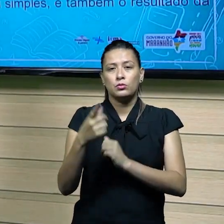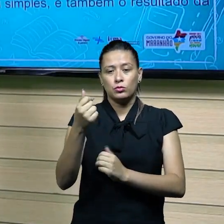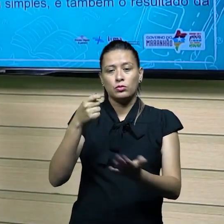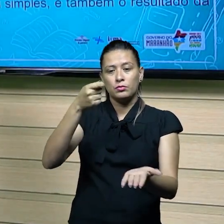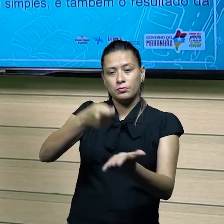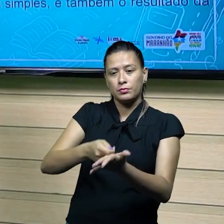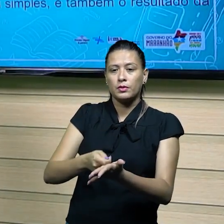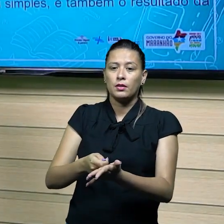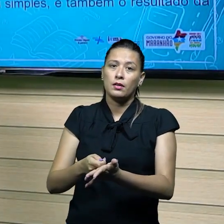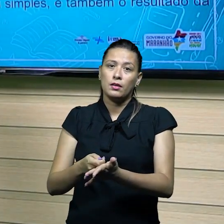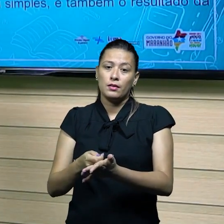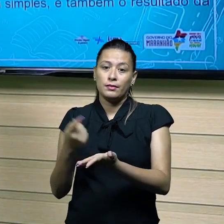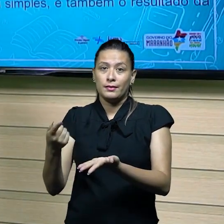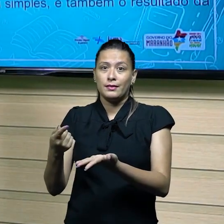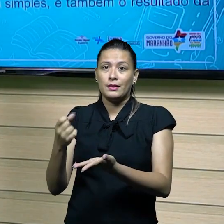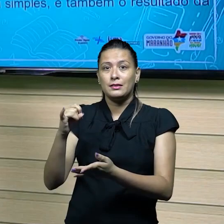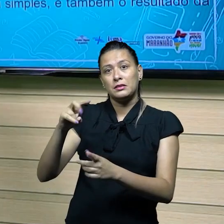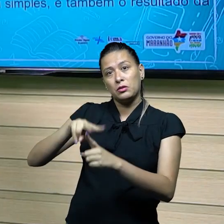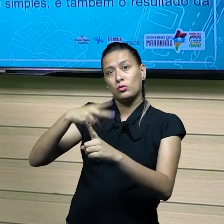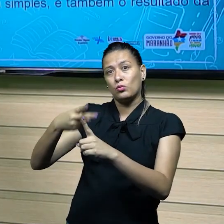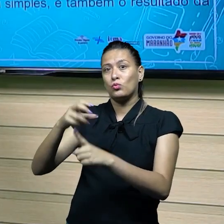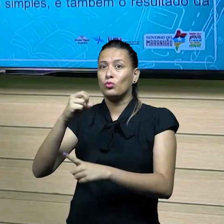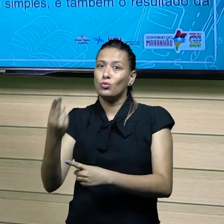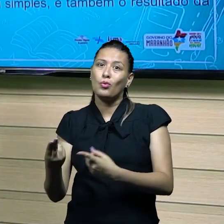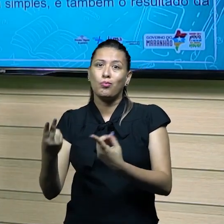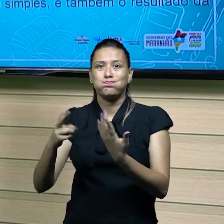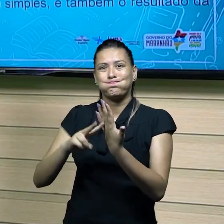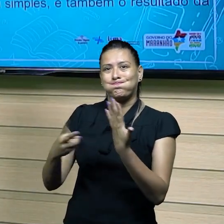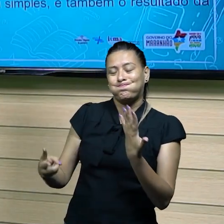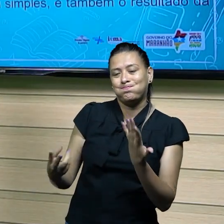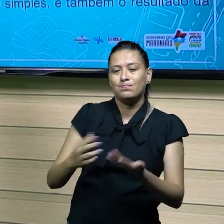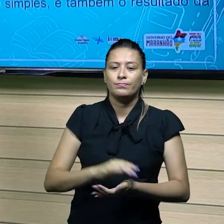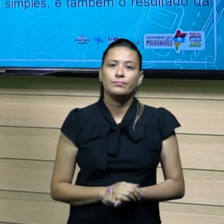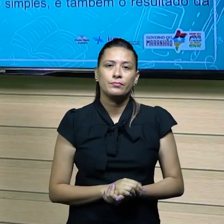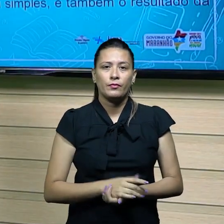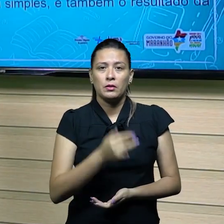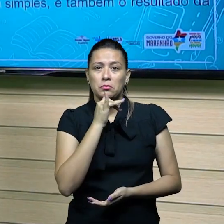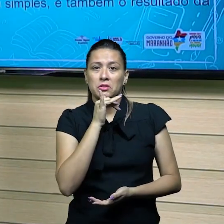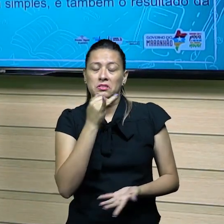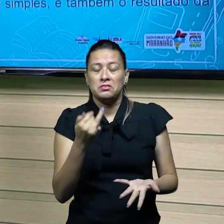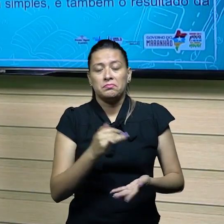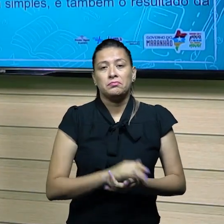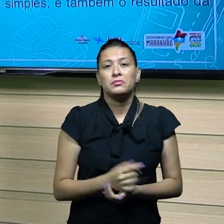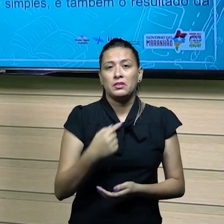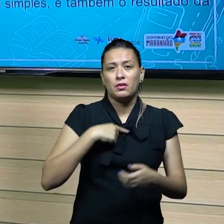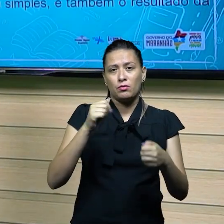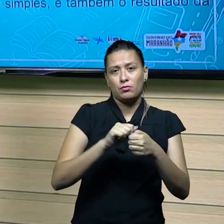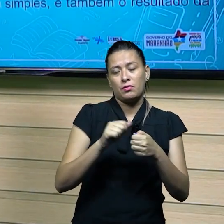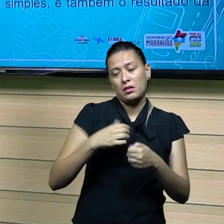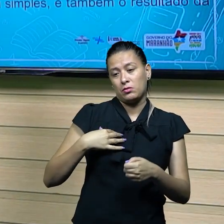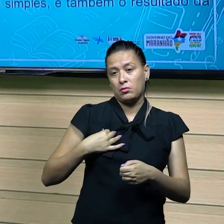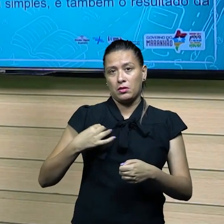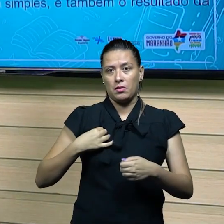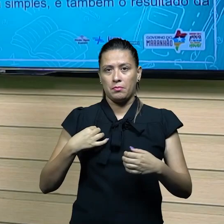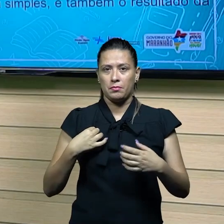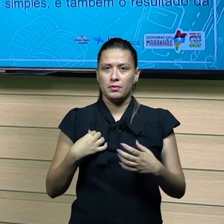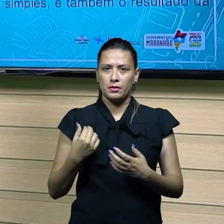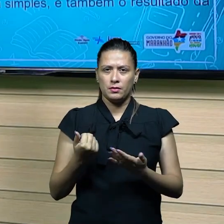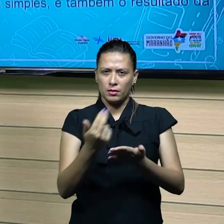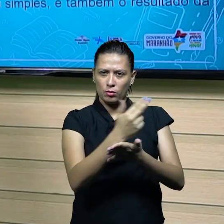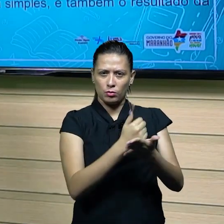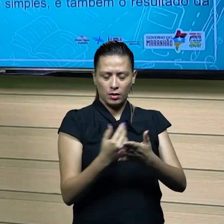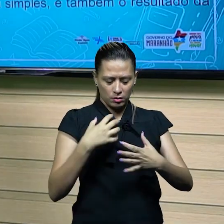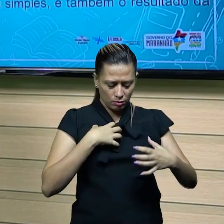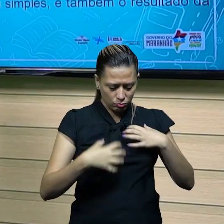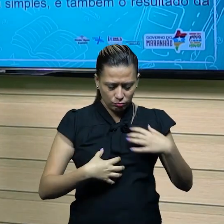produzo camisas estampadas, das mais variadas temas, assim por diante. E eu comprei